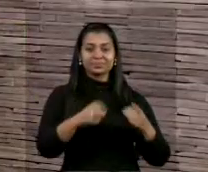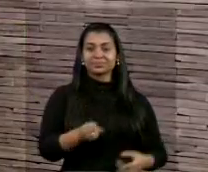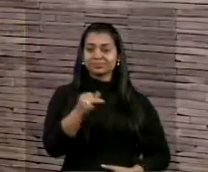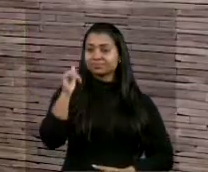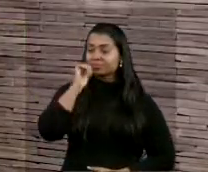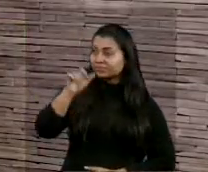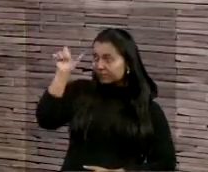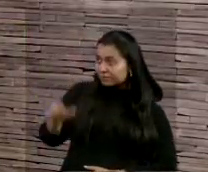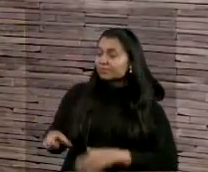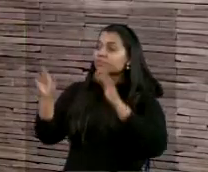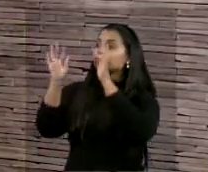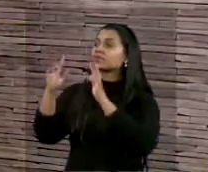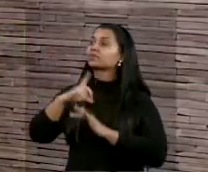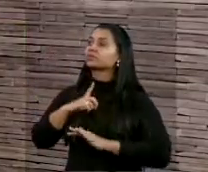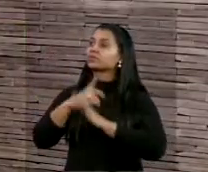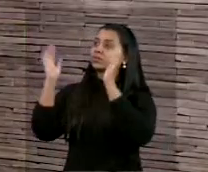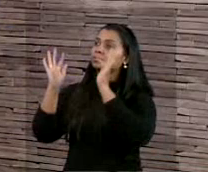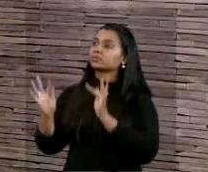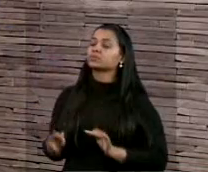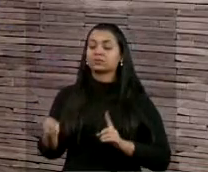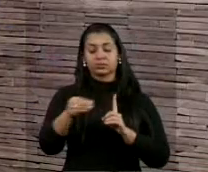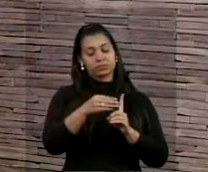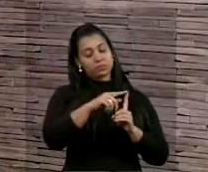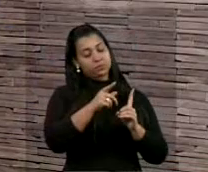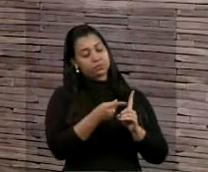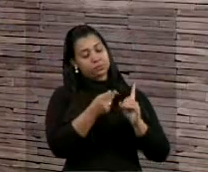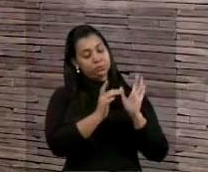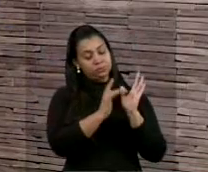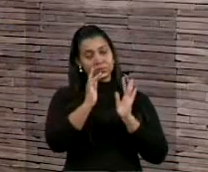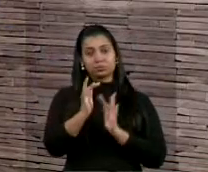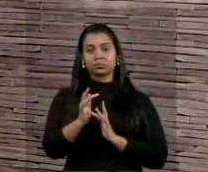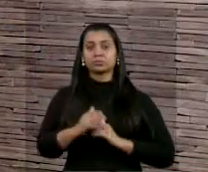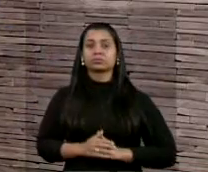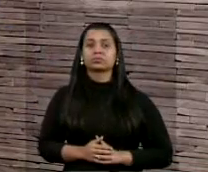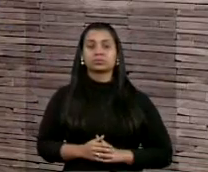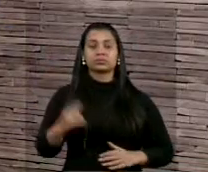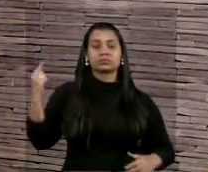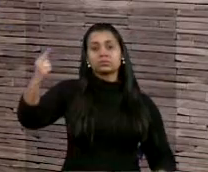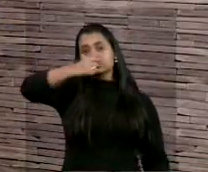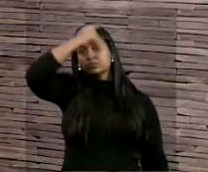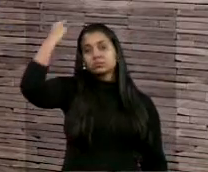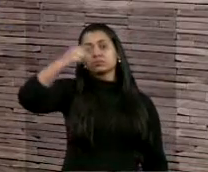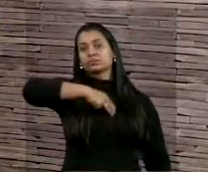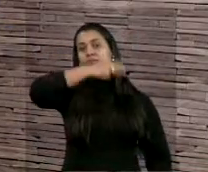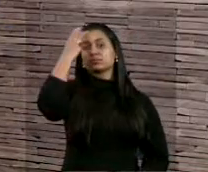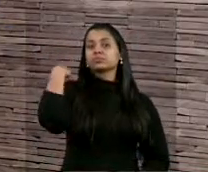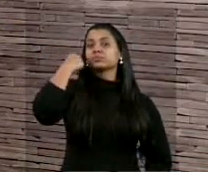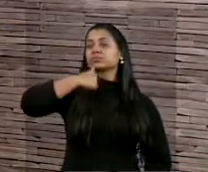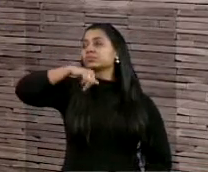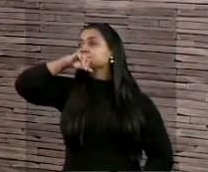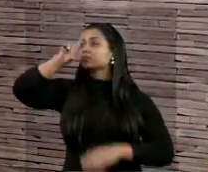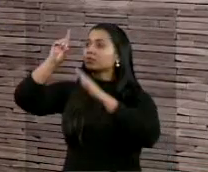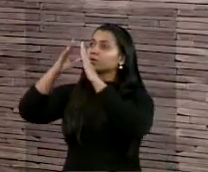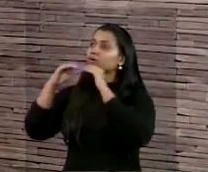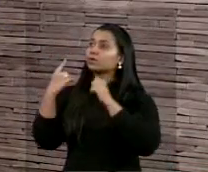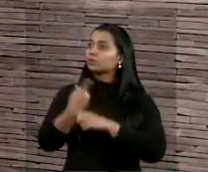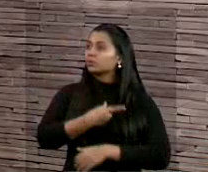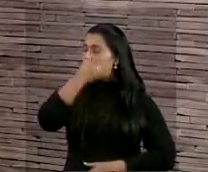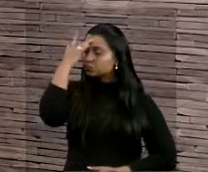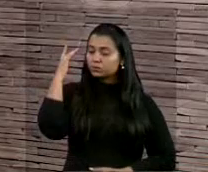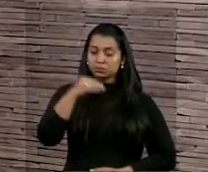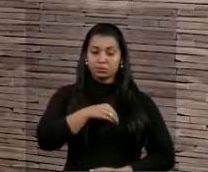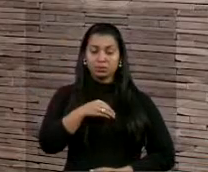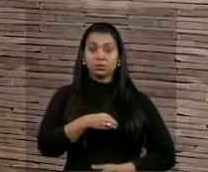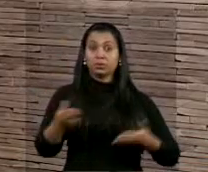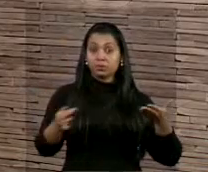o Senhor é convosco. Bendita sois vós entre as mulheres e bendito é o fruto do vosso ventre, Jesus. Santa Maria, Mãe